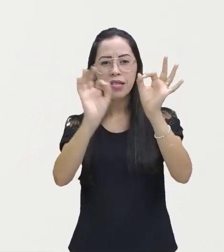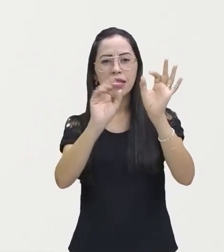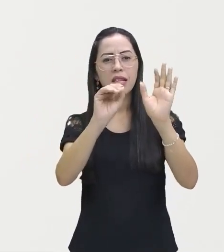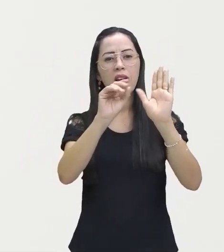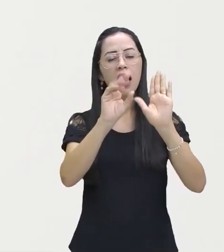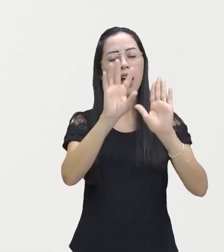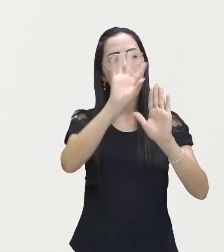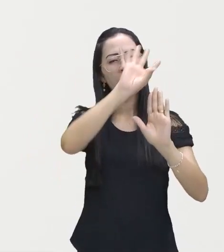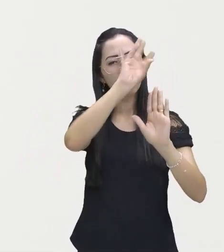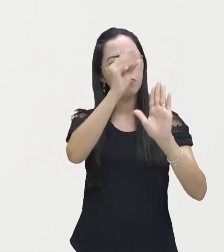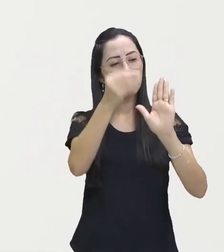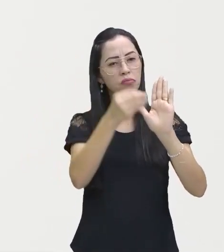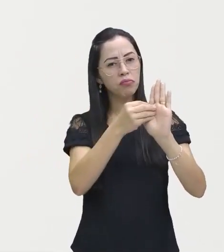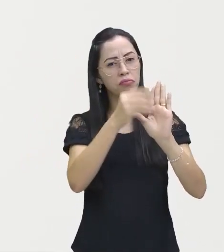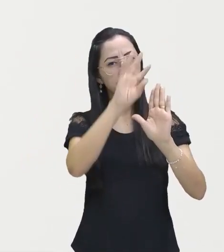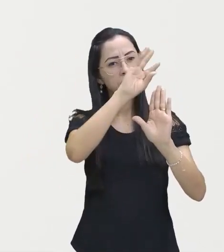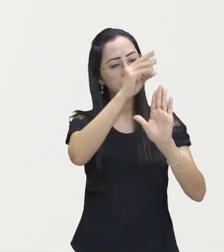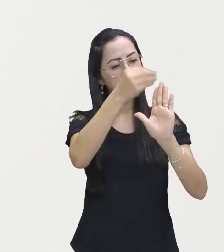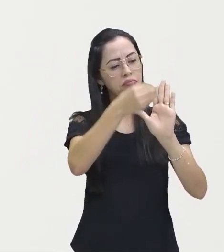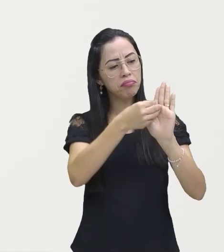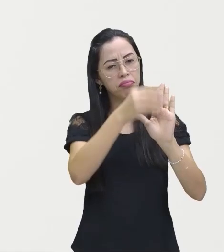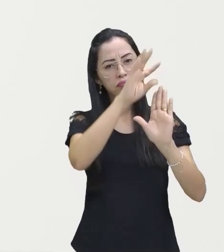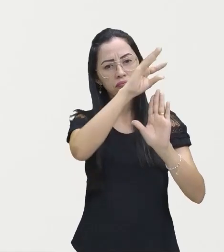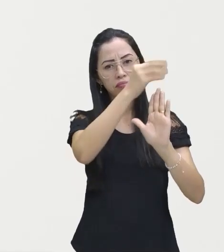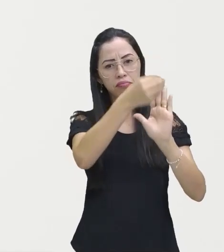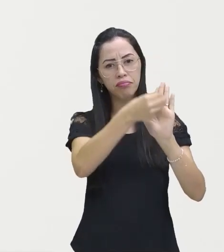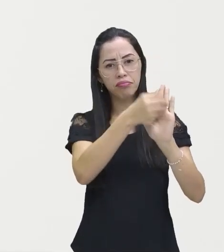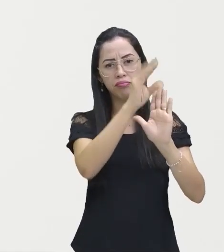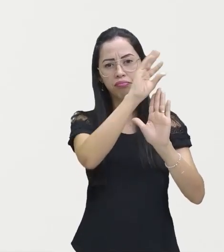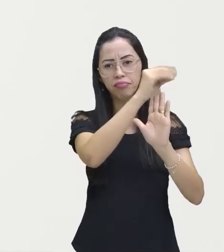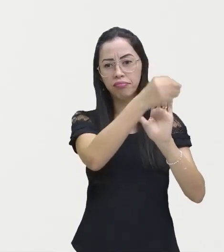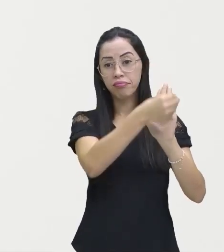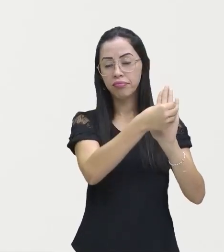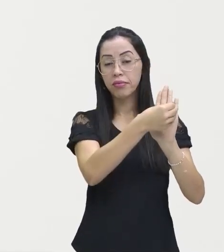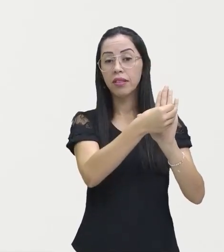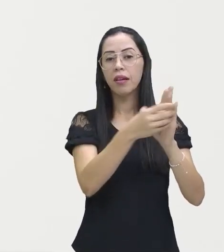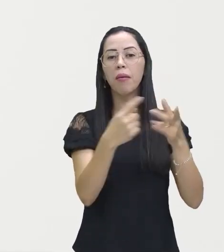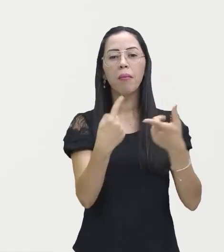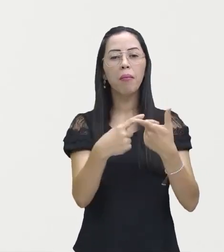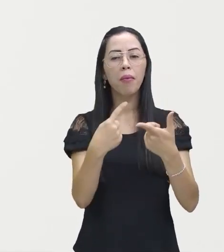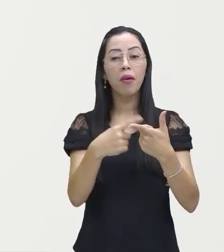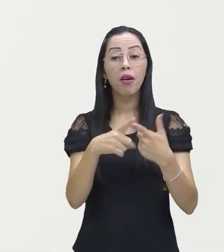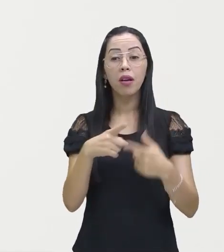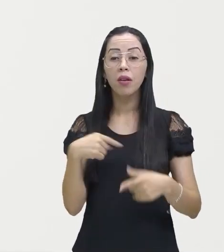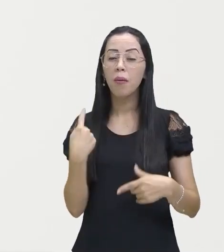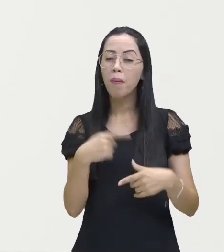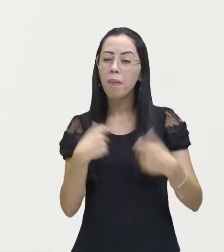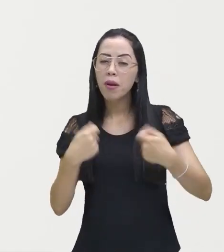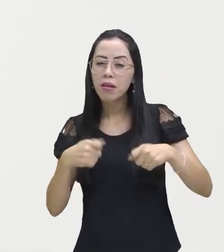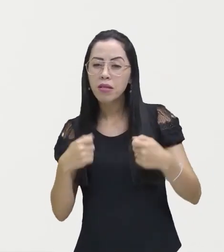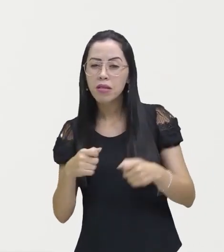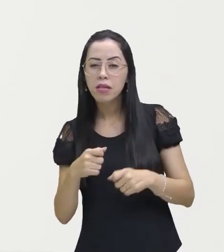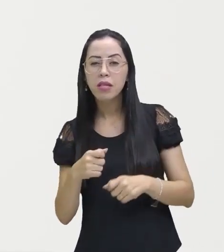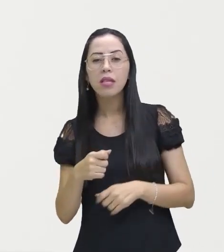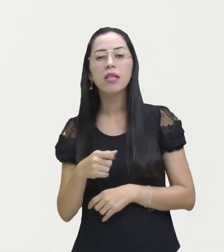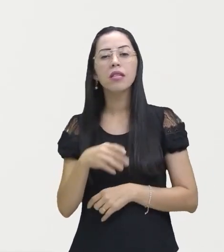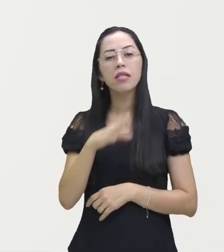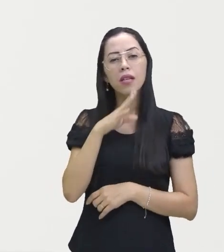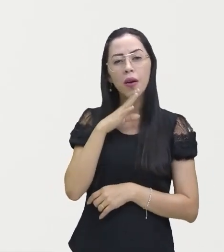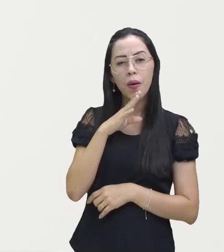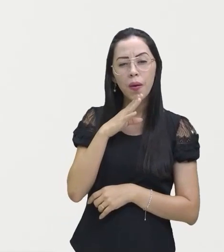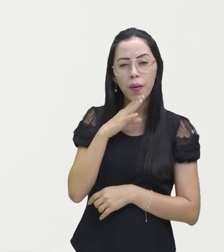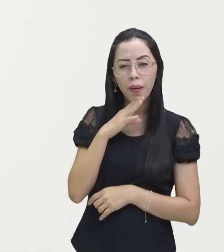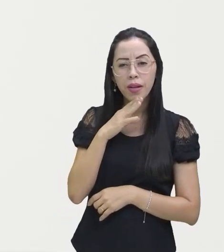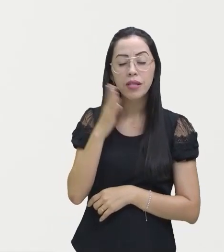separadas nos quadradinhos para que a gente pudesse ter a ideia de que as